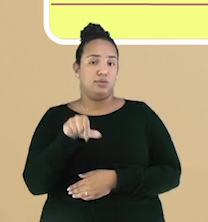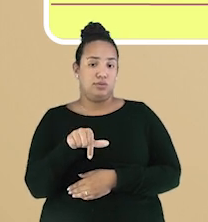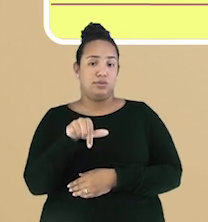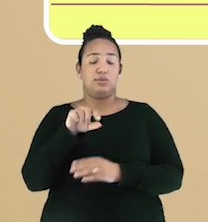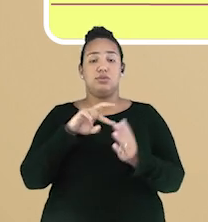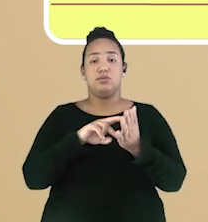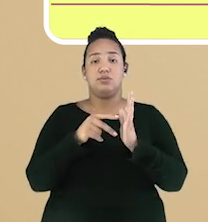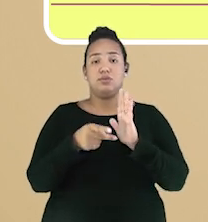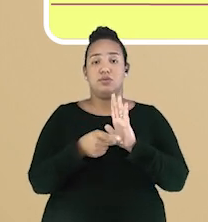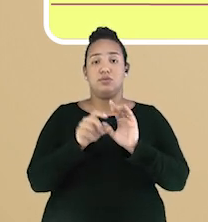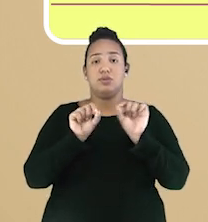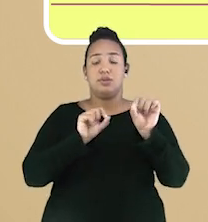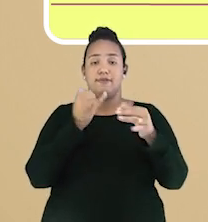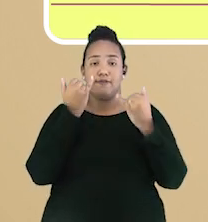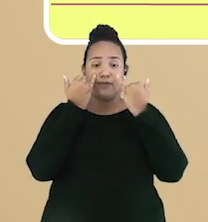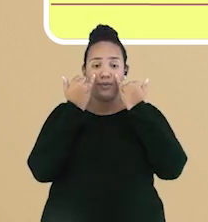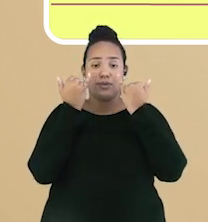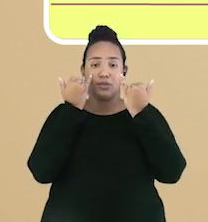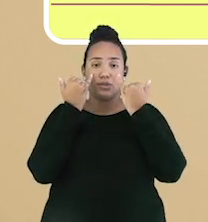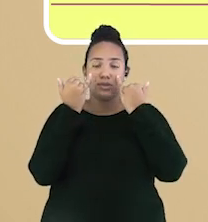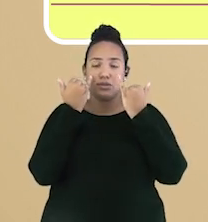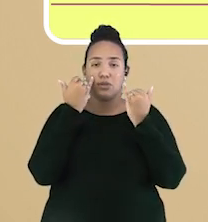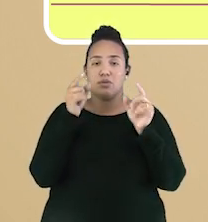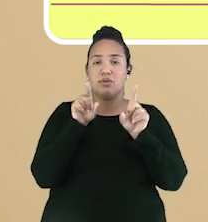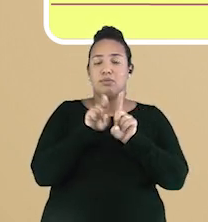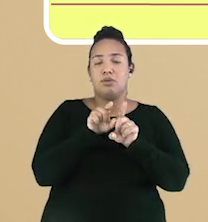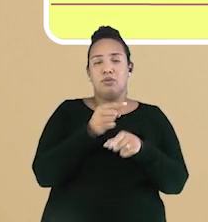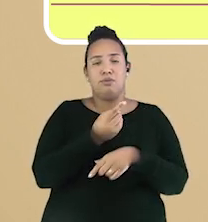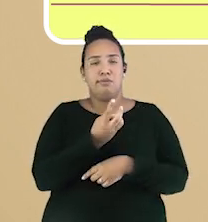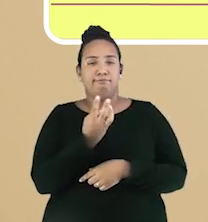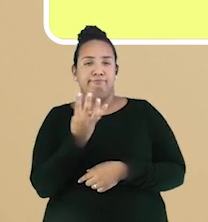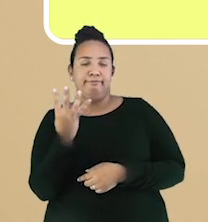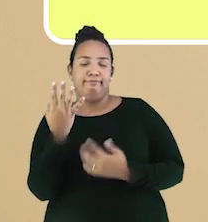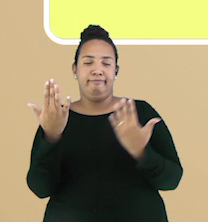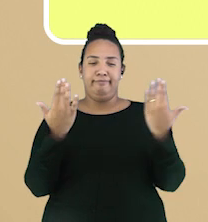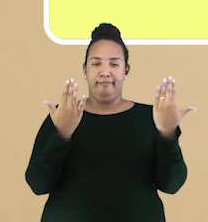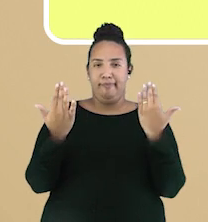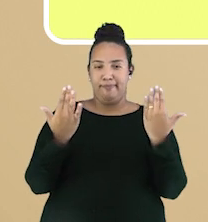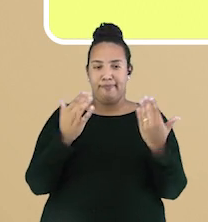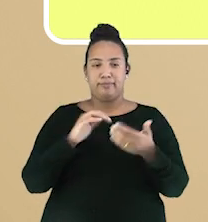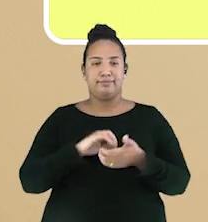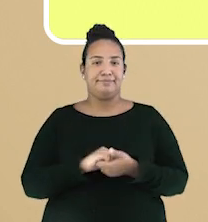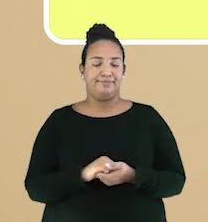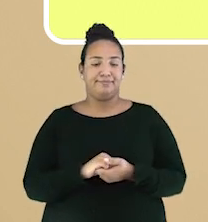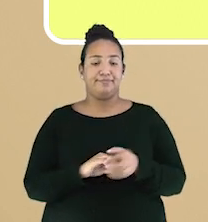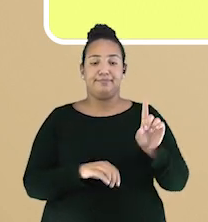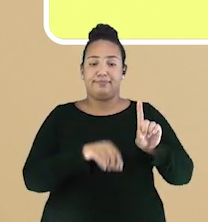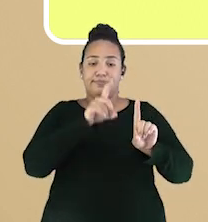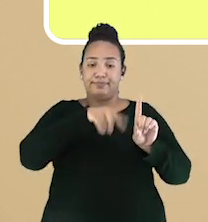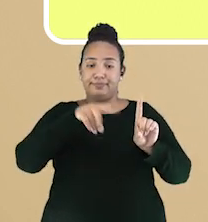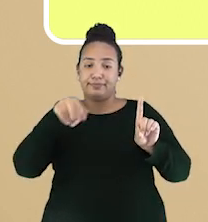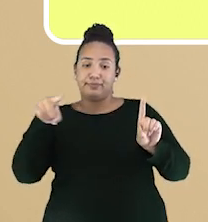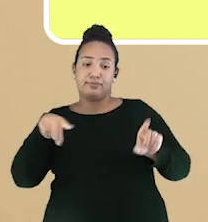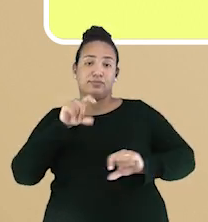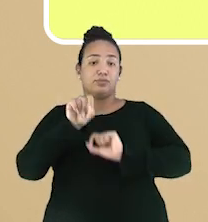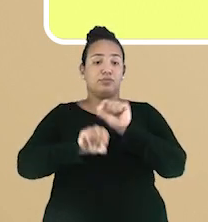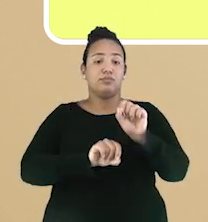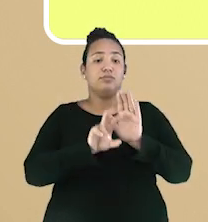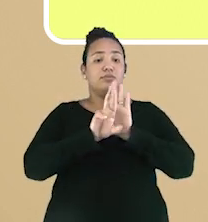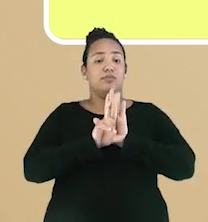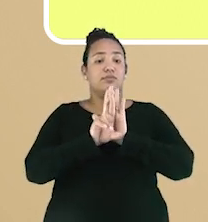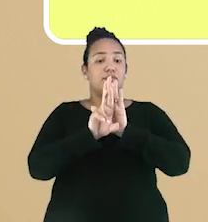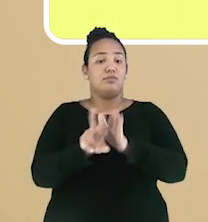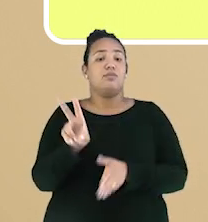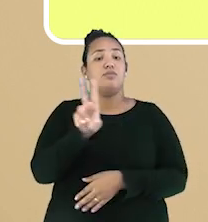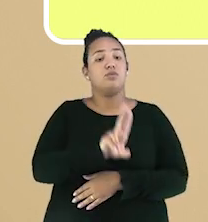curtos, quantificando e comparando determinada grandeza. Os gráficos são representações